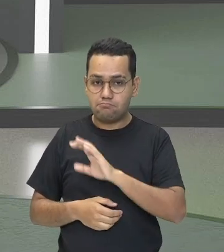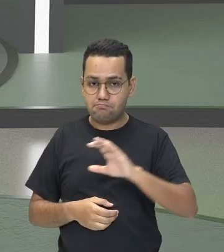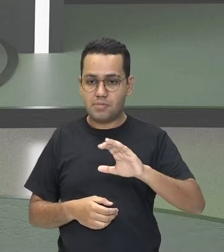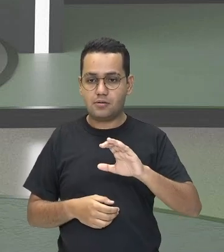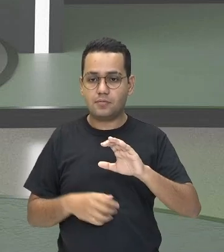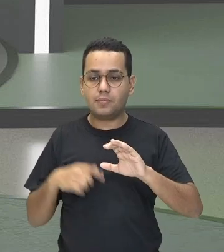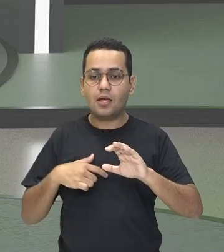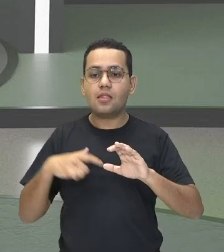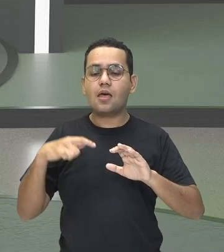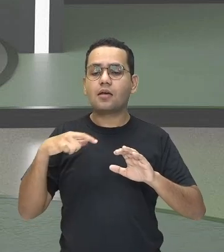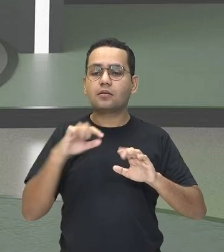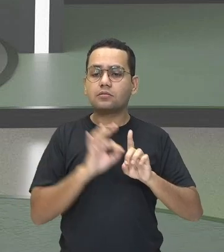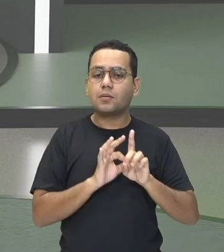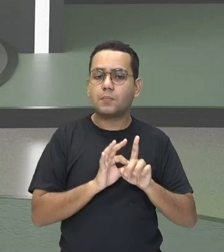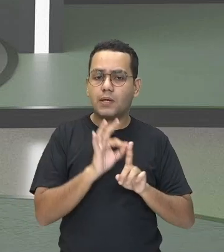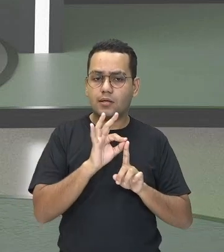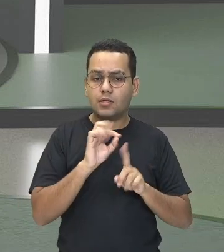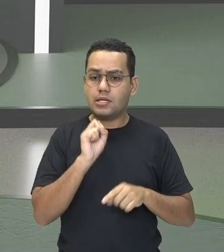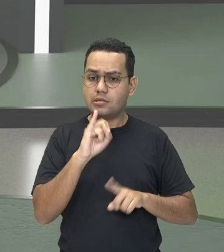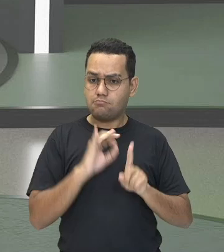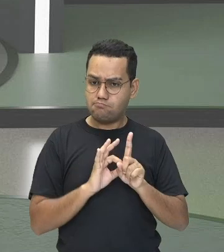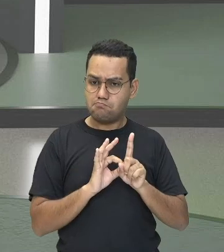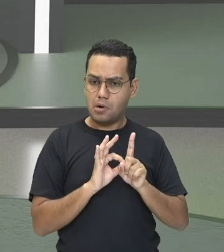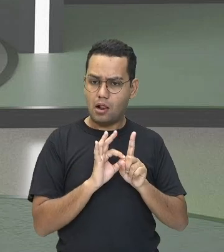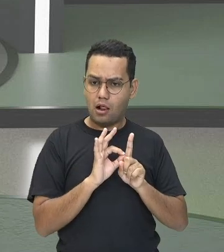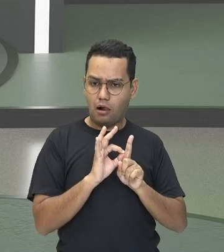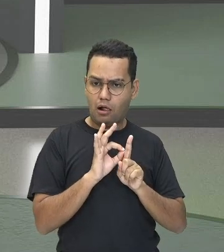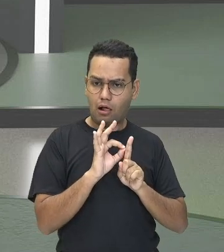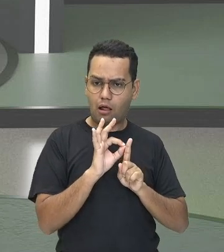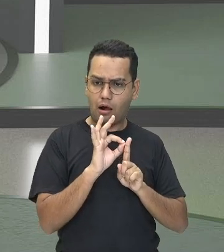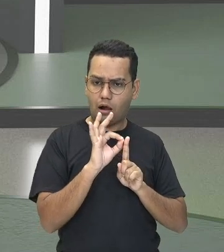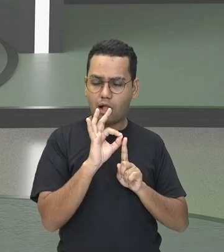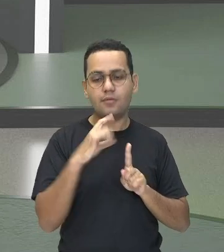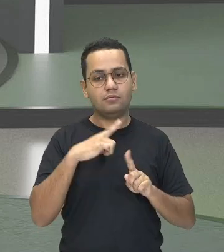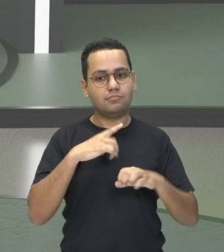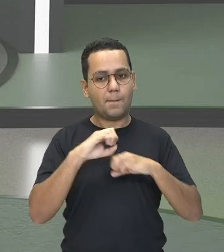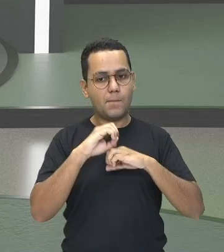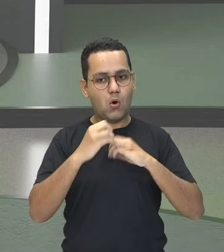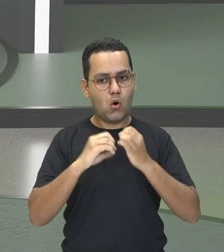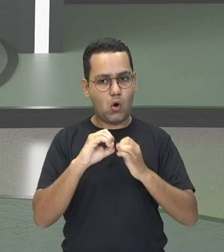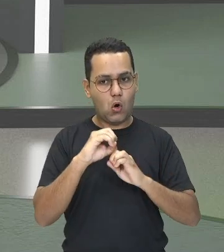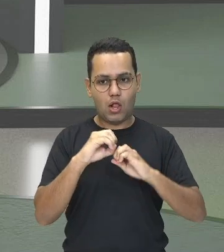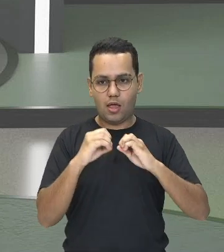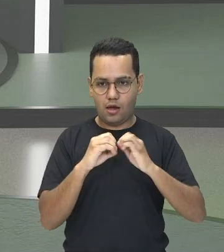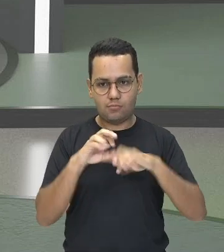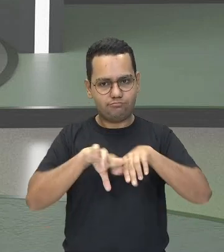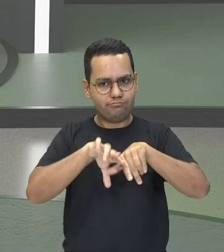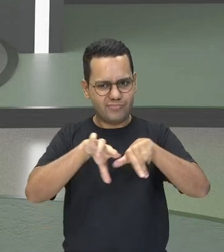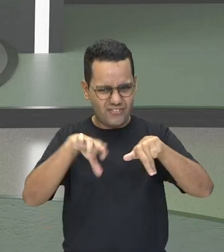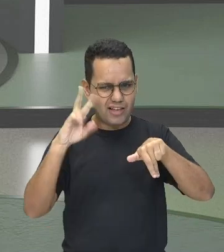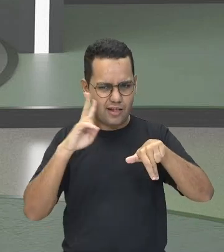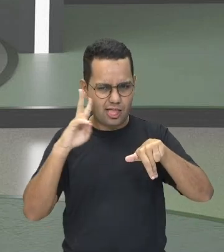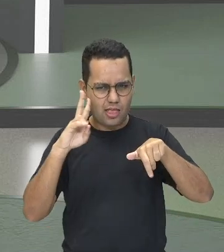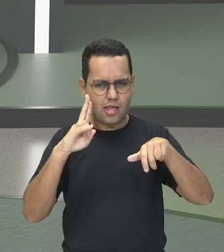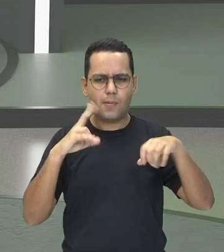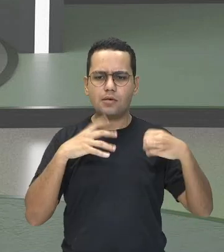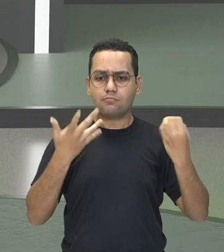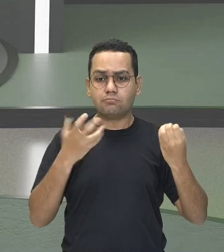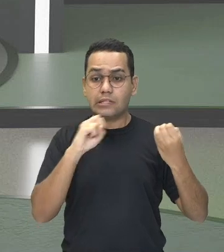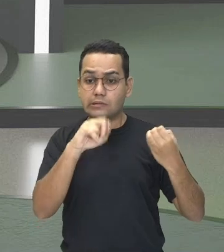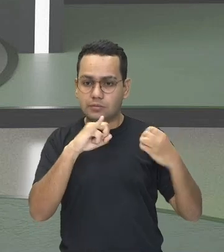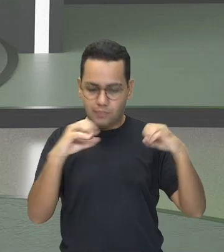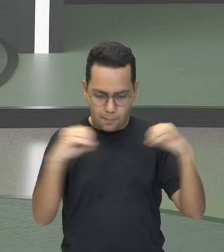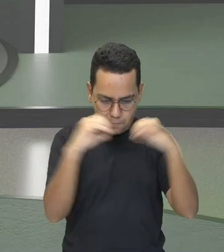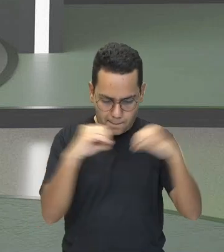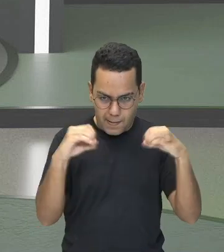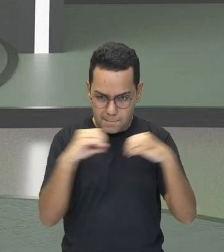temperatura eu acelero as moléculas elas vão se chocar mais rápido e aí essa média das colisões fazem com que as reações ocorram